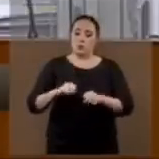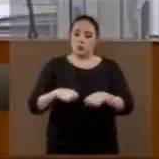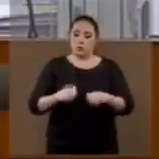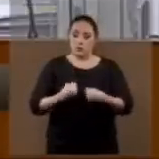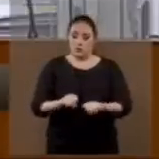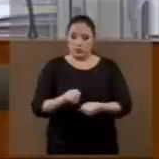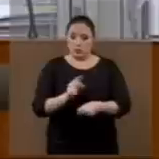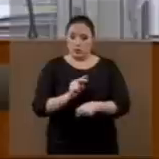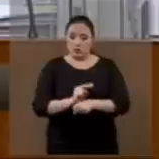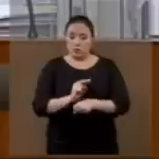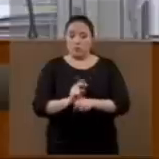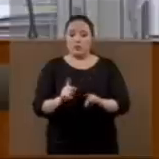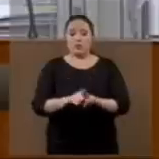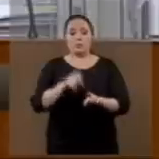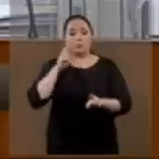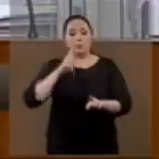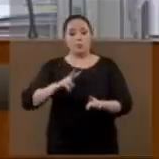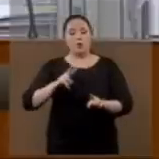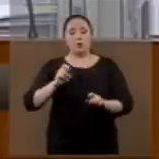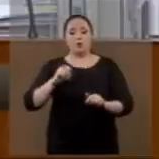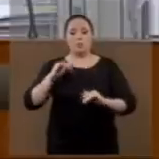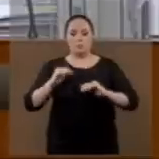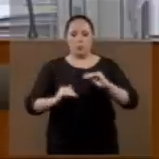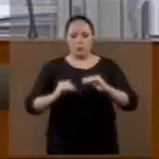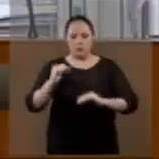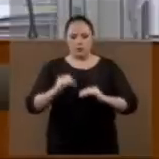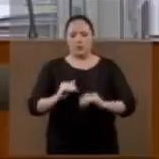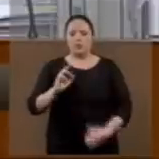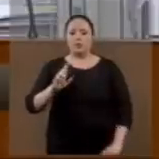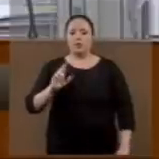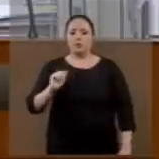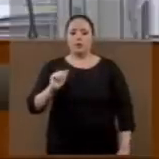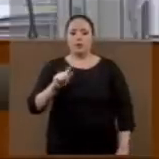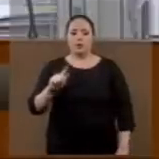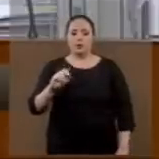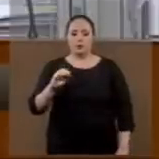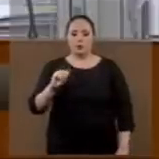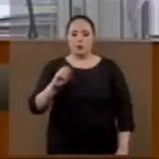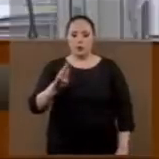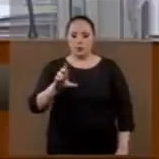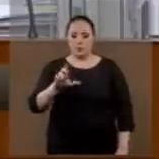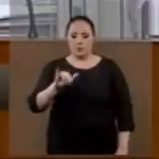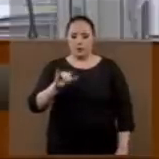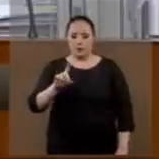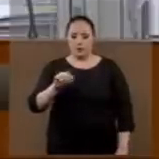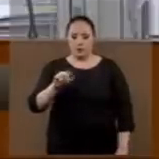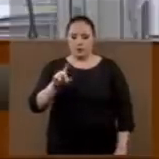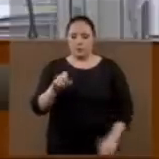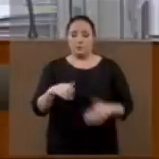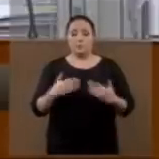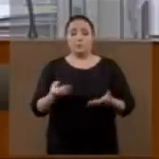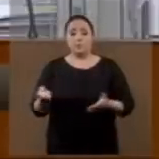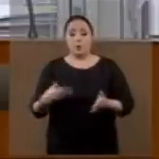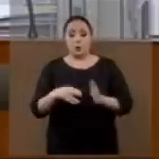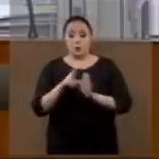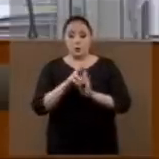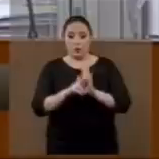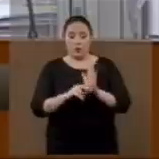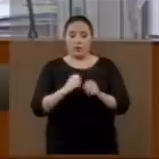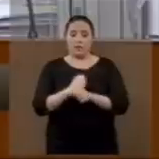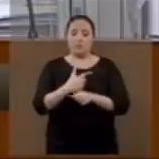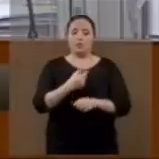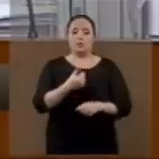defesa e verificar a proporcionalidade, a razoabilidade, ou seja, a outra, esta nova norma de